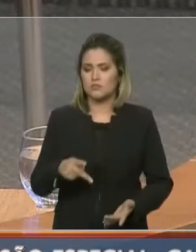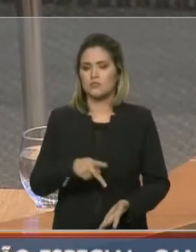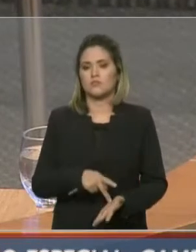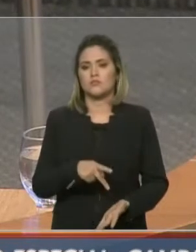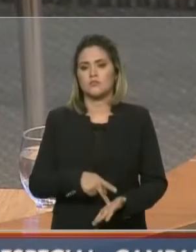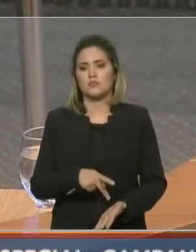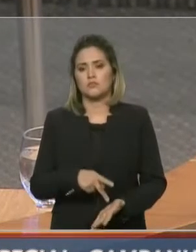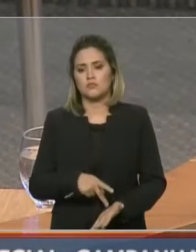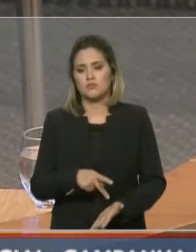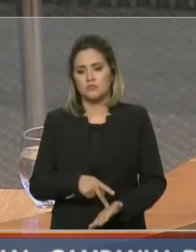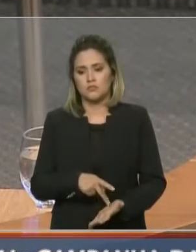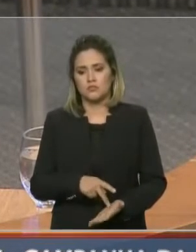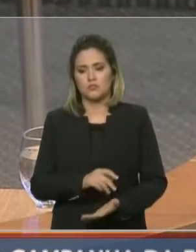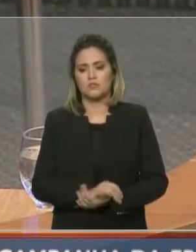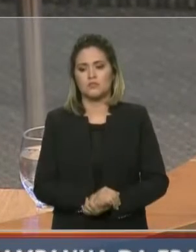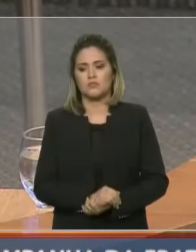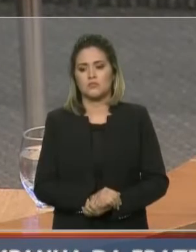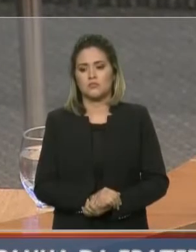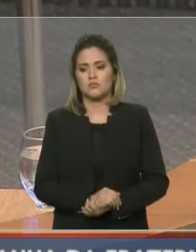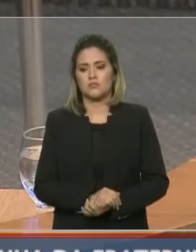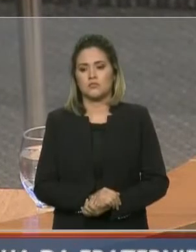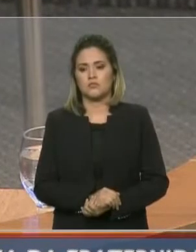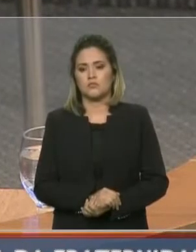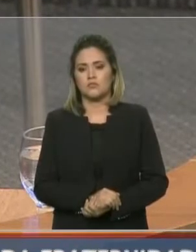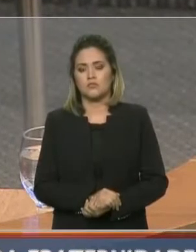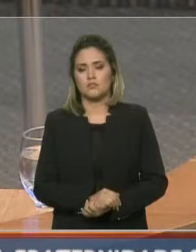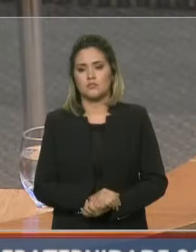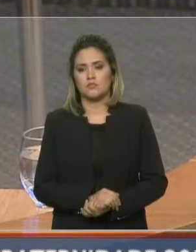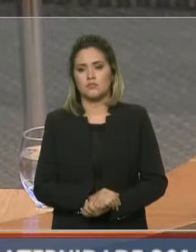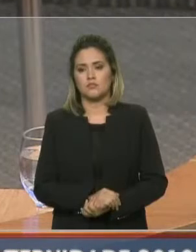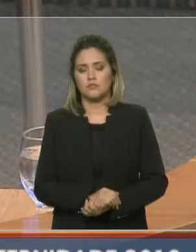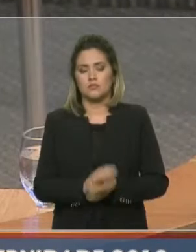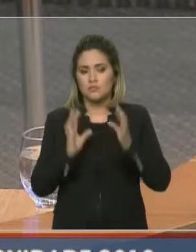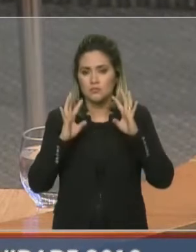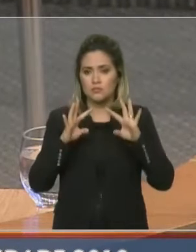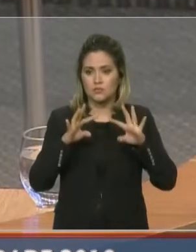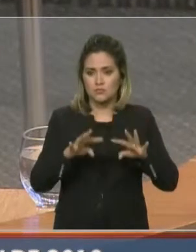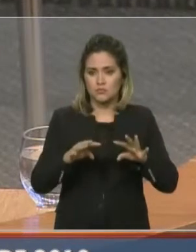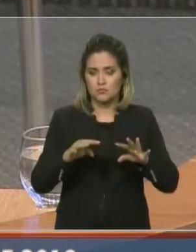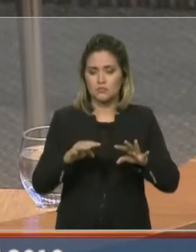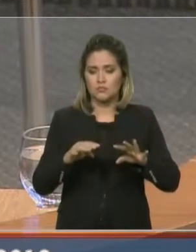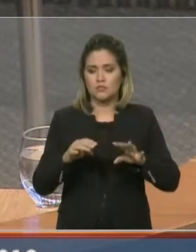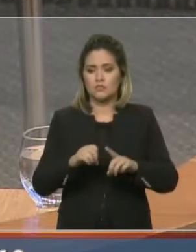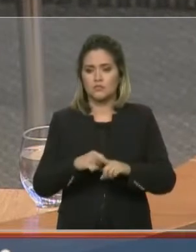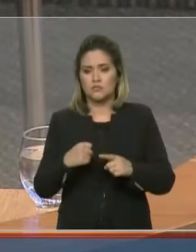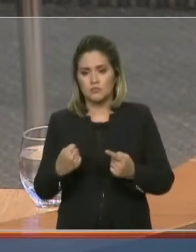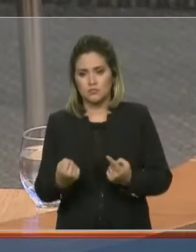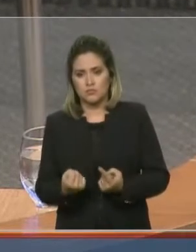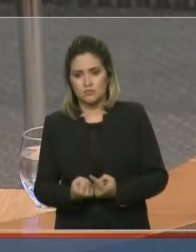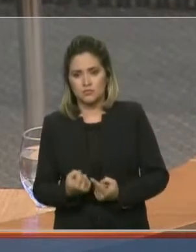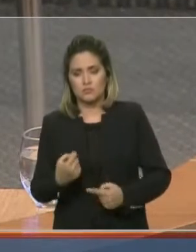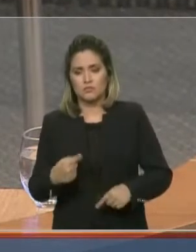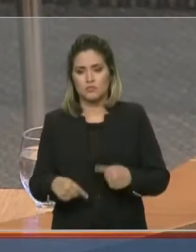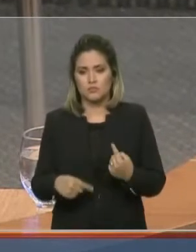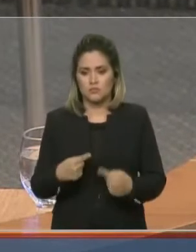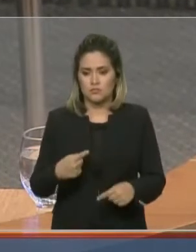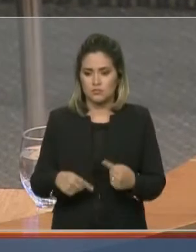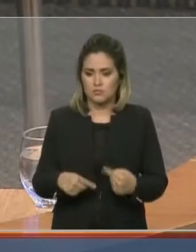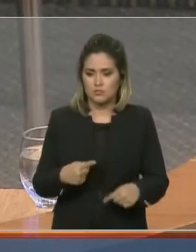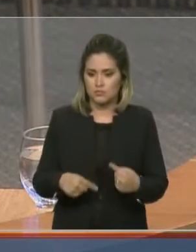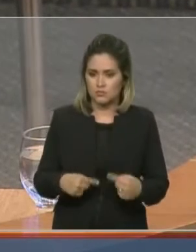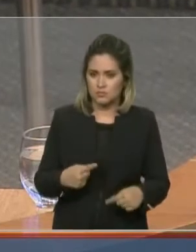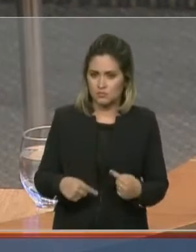que seja voltada para processos sociais e políticos, ou seja, neste caso,